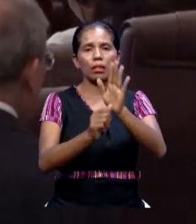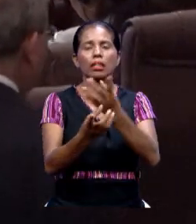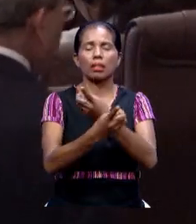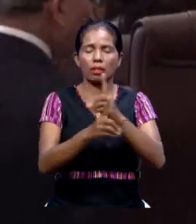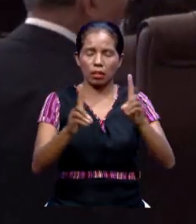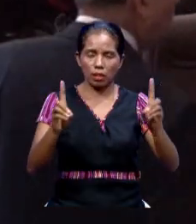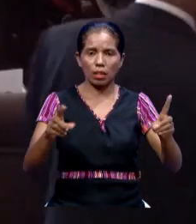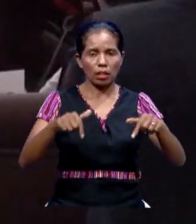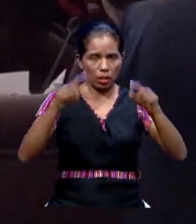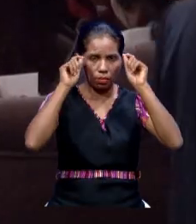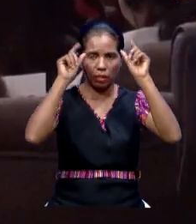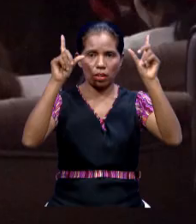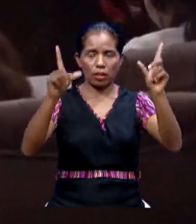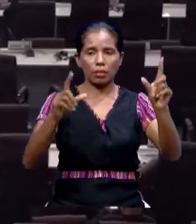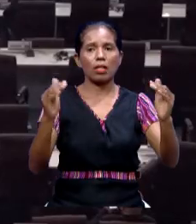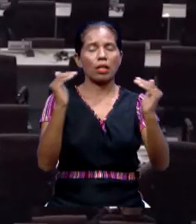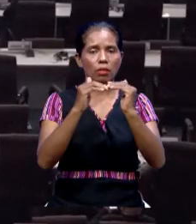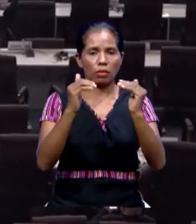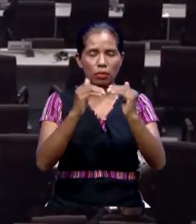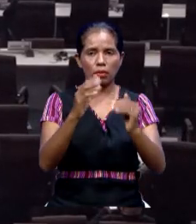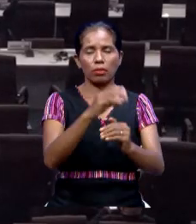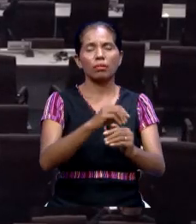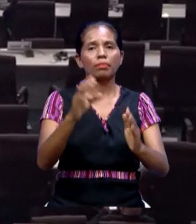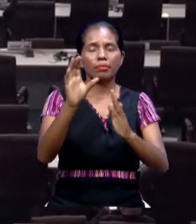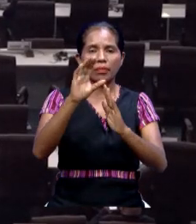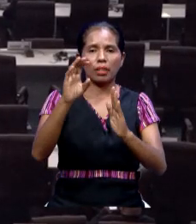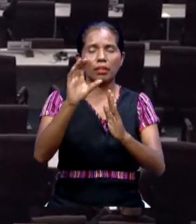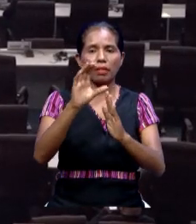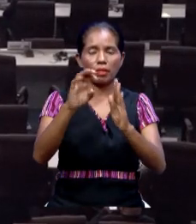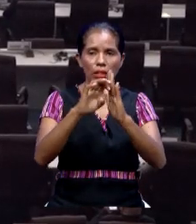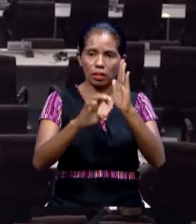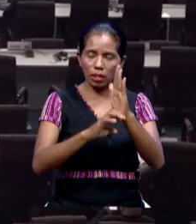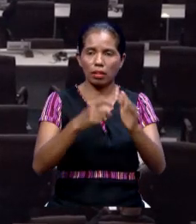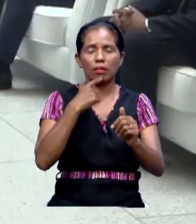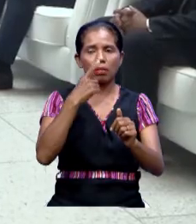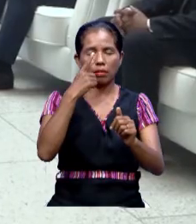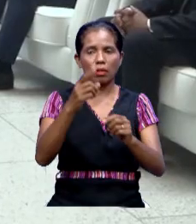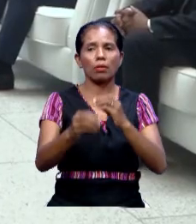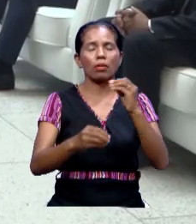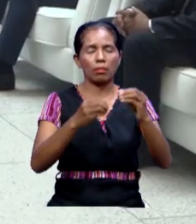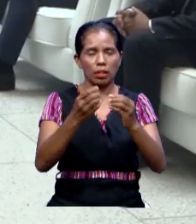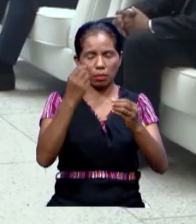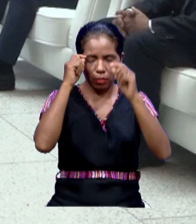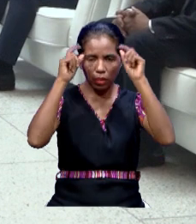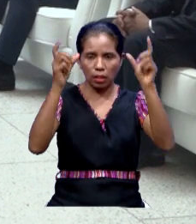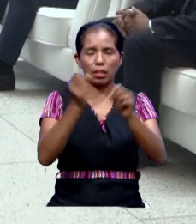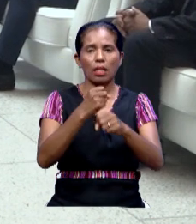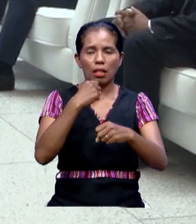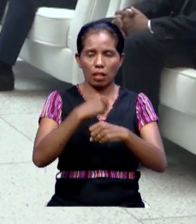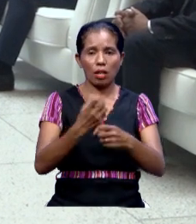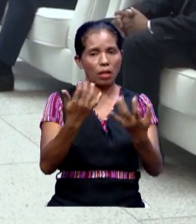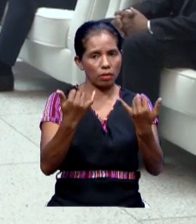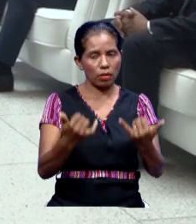iha Timor-Leste. Durante surumutu bilateral, chef estado Mos hato'o konaba rekonsiliasaun nebe Timor-Leste halo no daudau